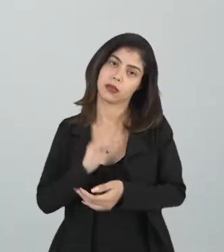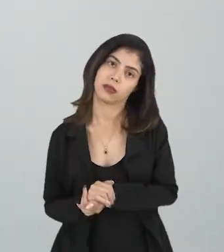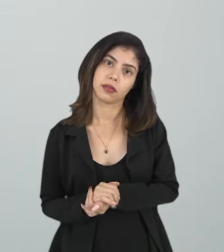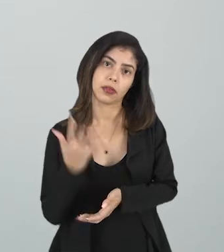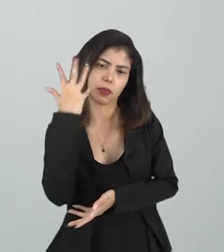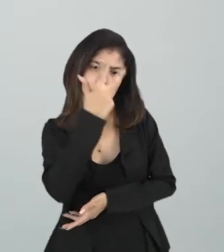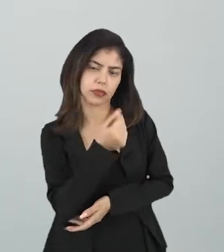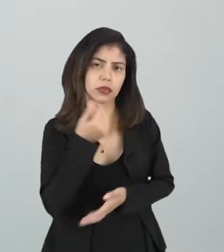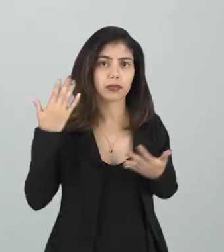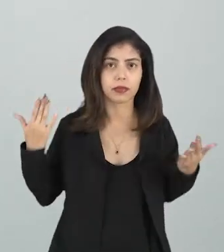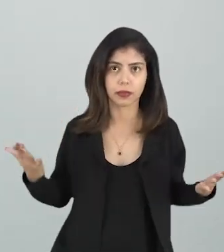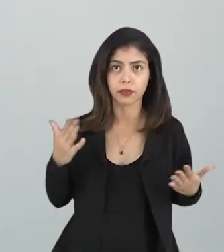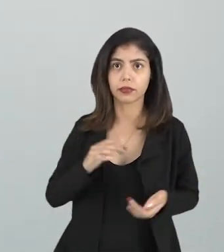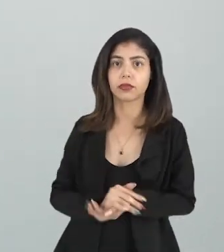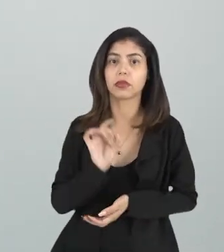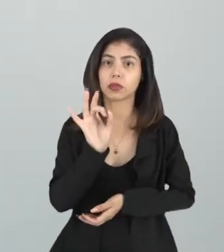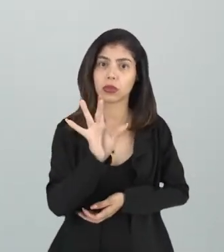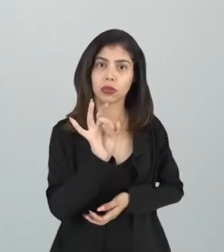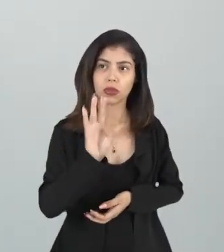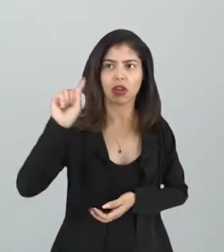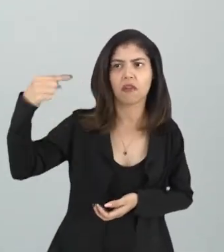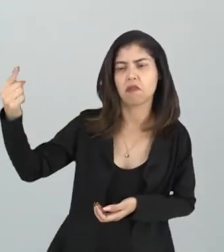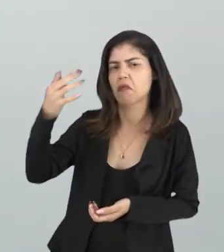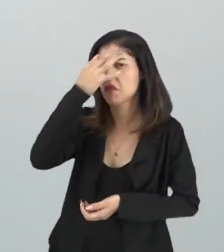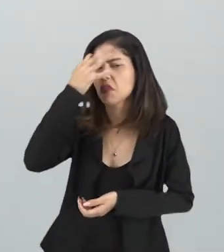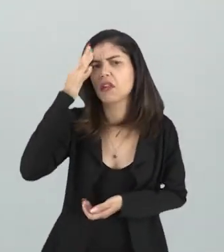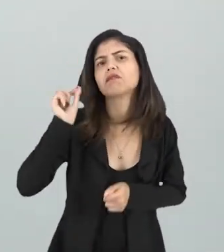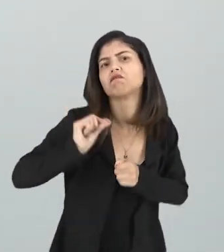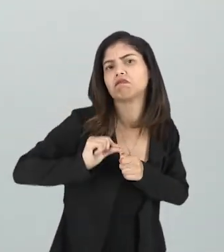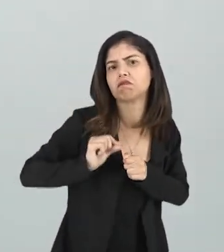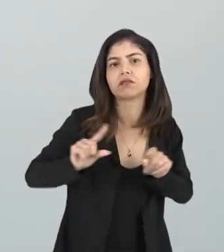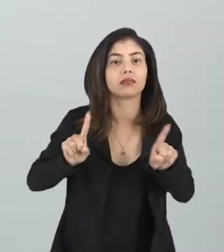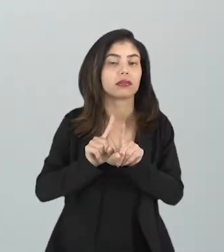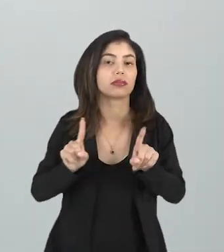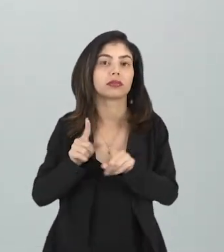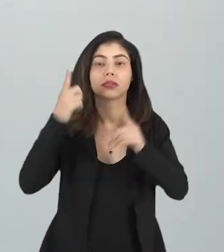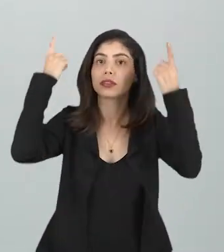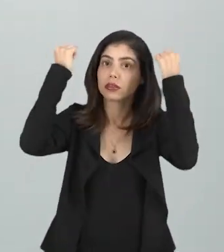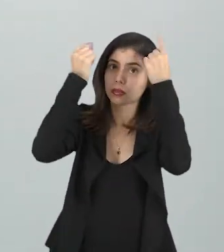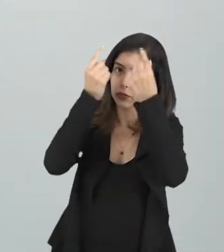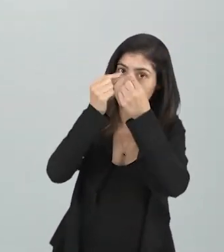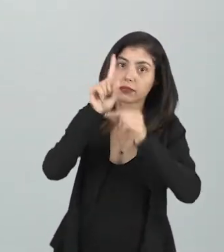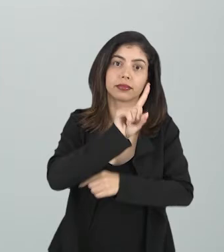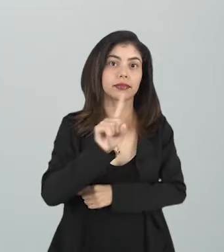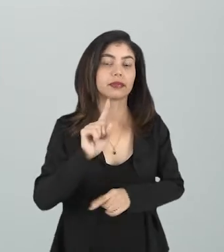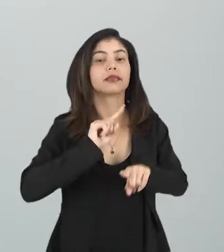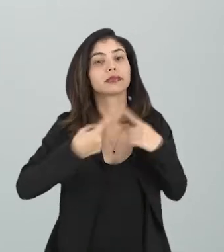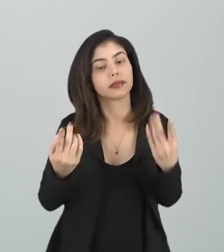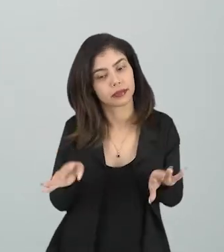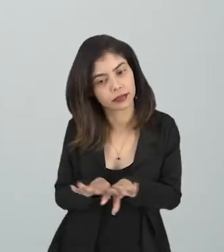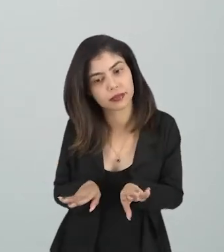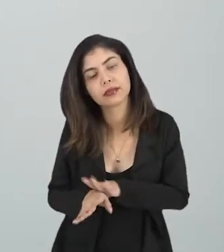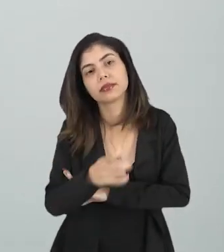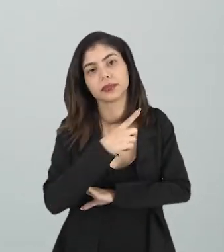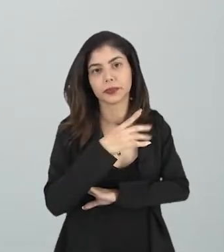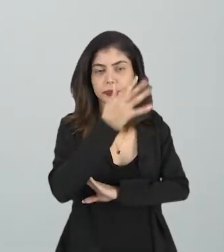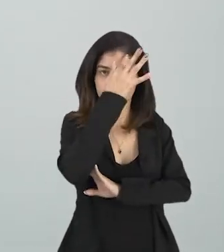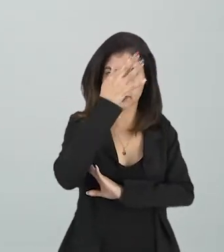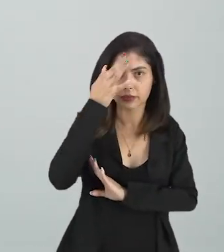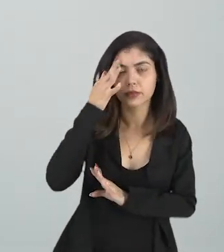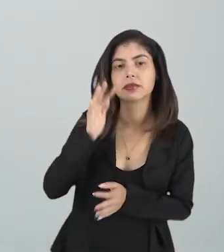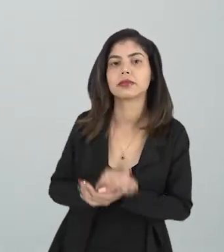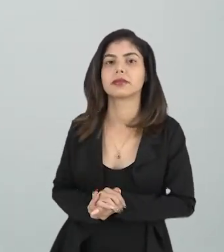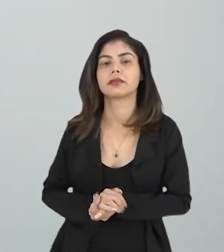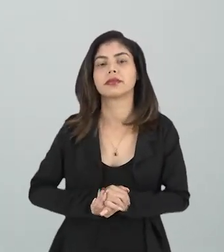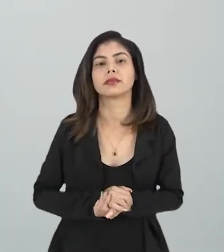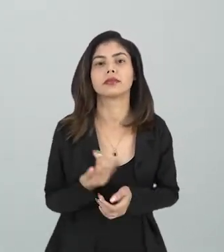e que é bonito, né? Não é somente aquela filosofia feita pelos gregos, existe filosofia também no mundo dos indígenas,